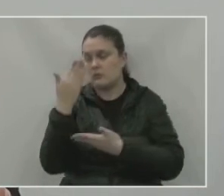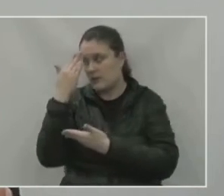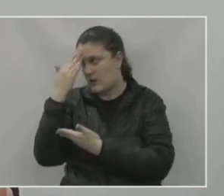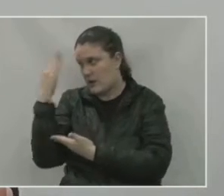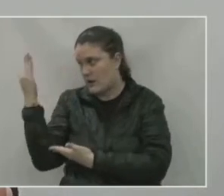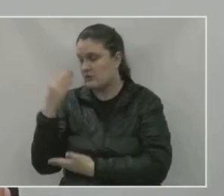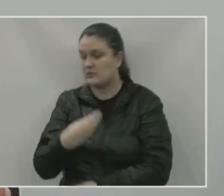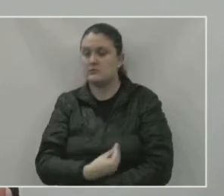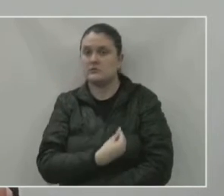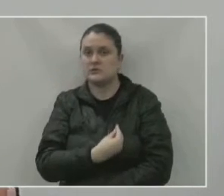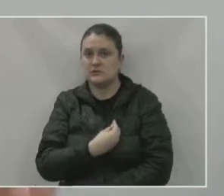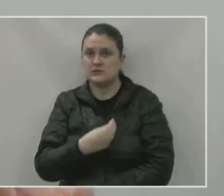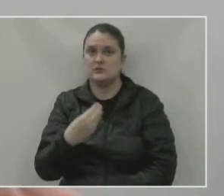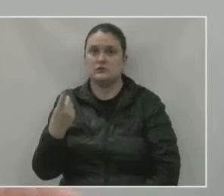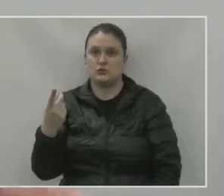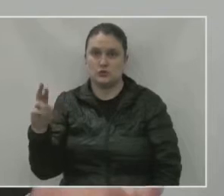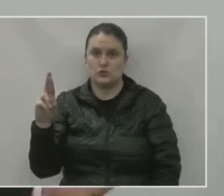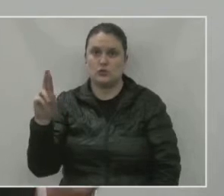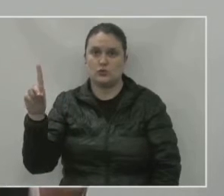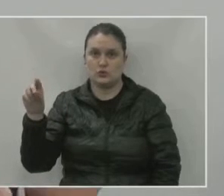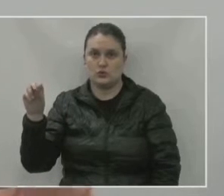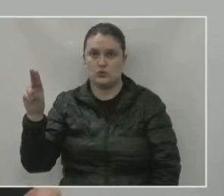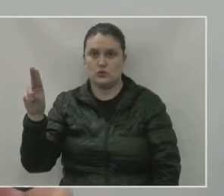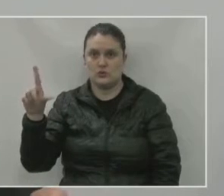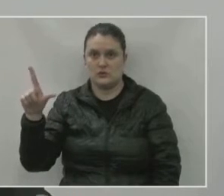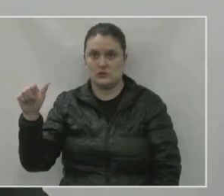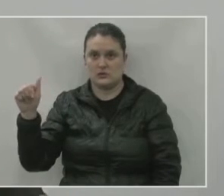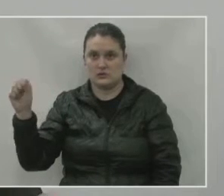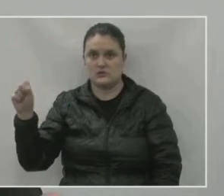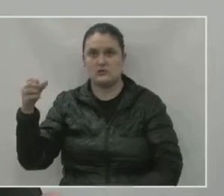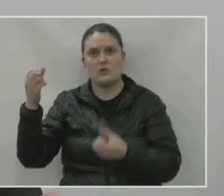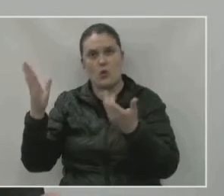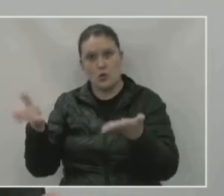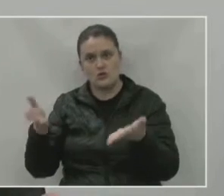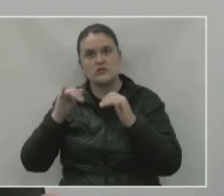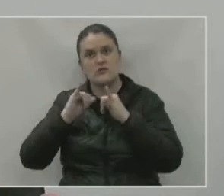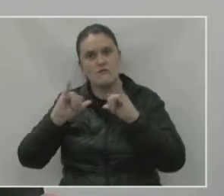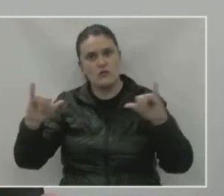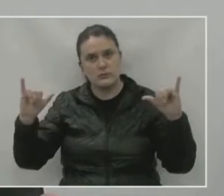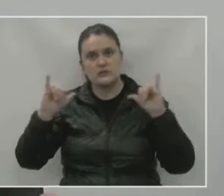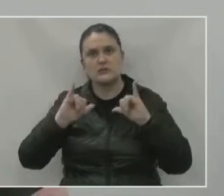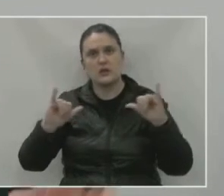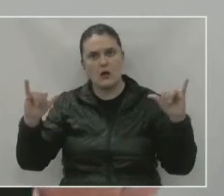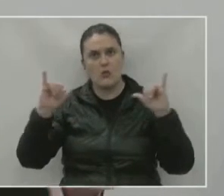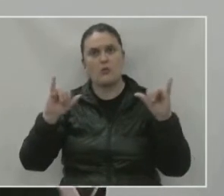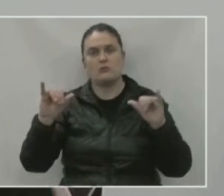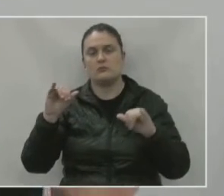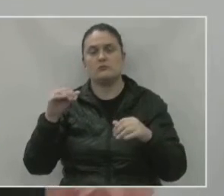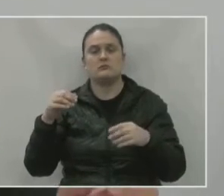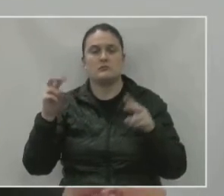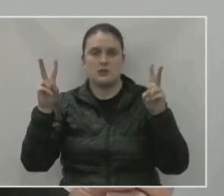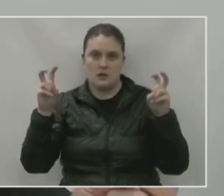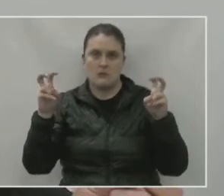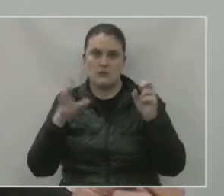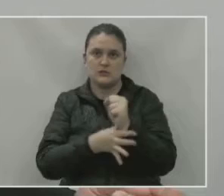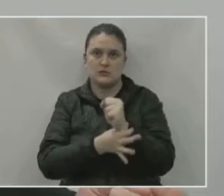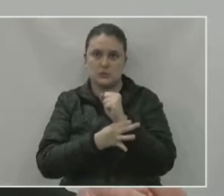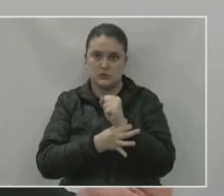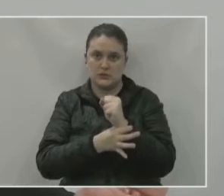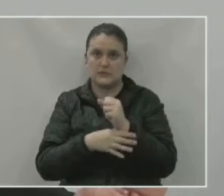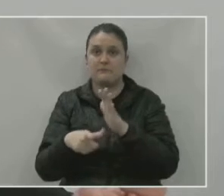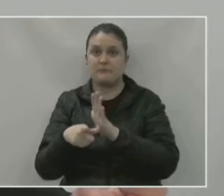Douglas na noite de hoje, para nos trazer algumas informações de lá. E,